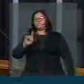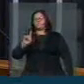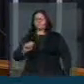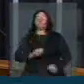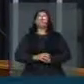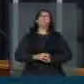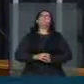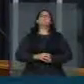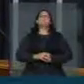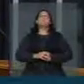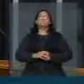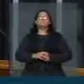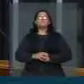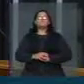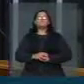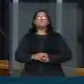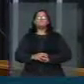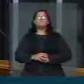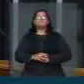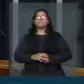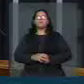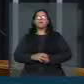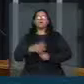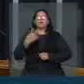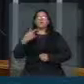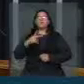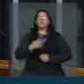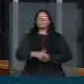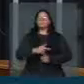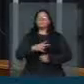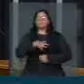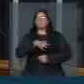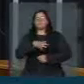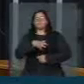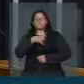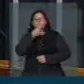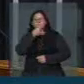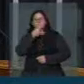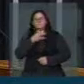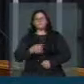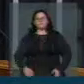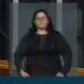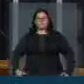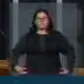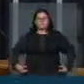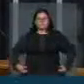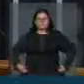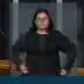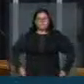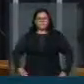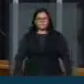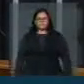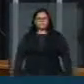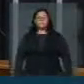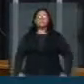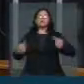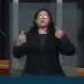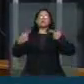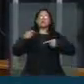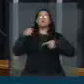maneira difusa, a sua insatisfação. Insatisfação contra quem?